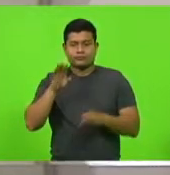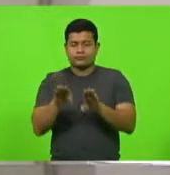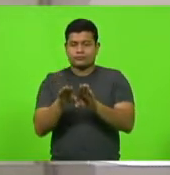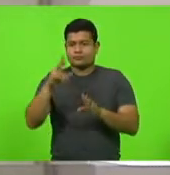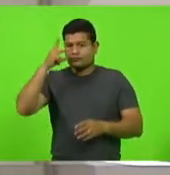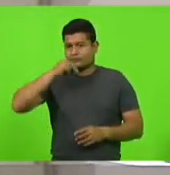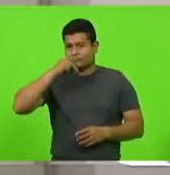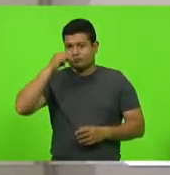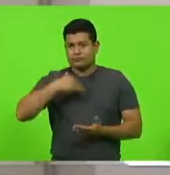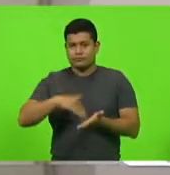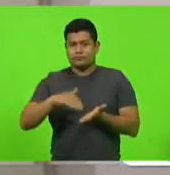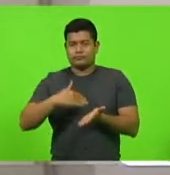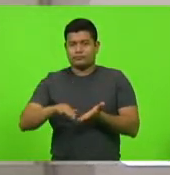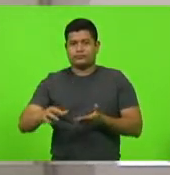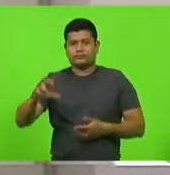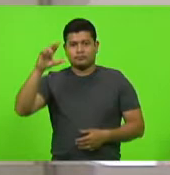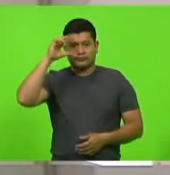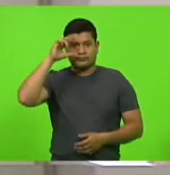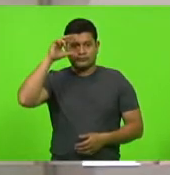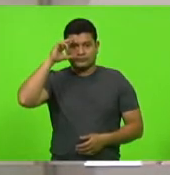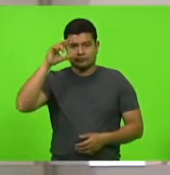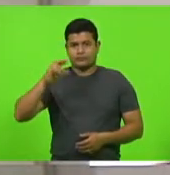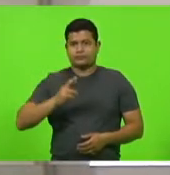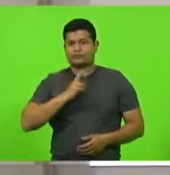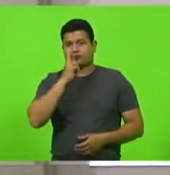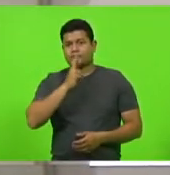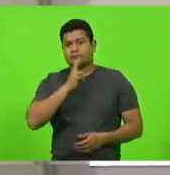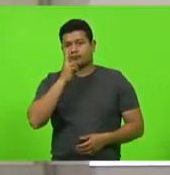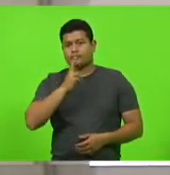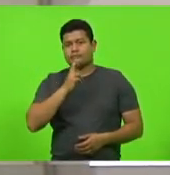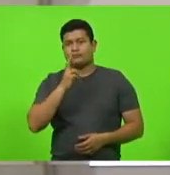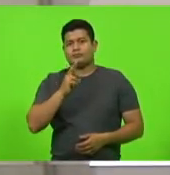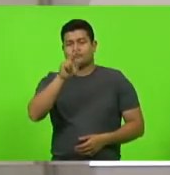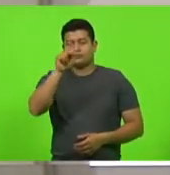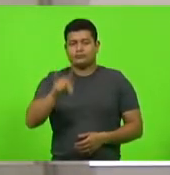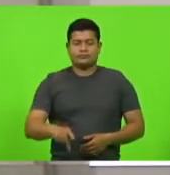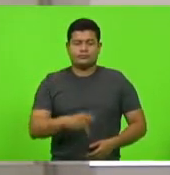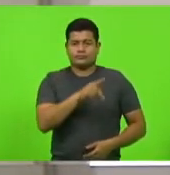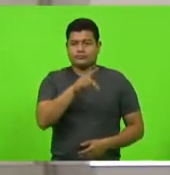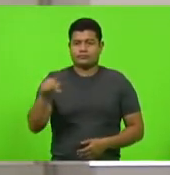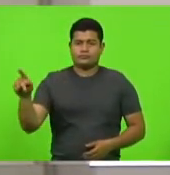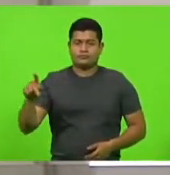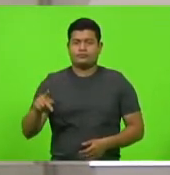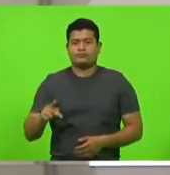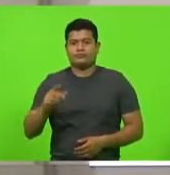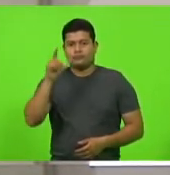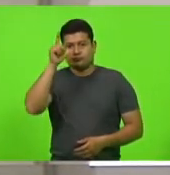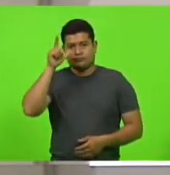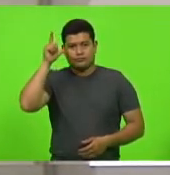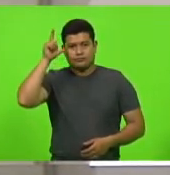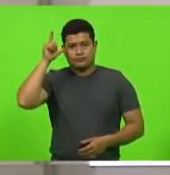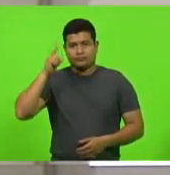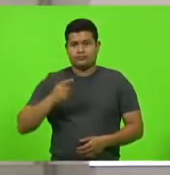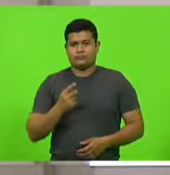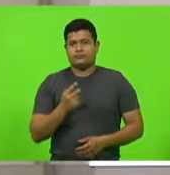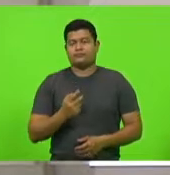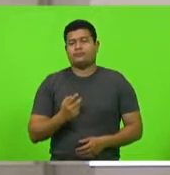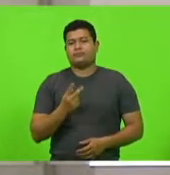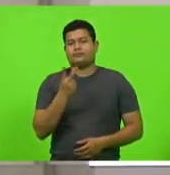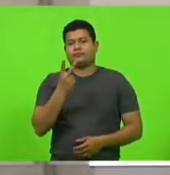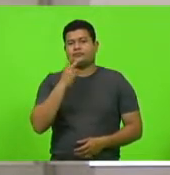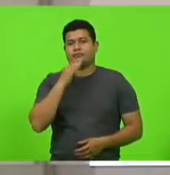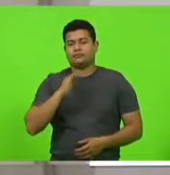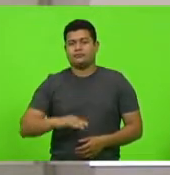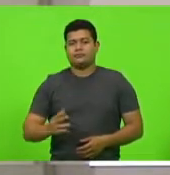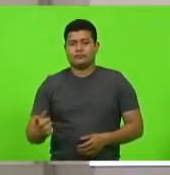Nunes. Secretaria, deputado Ricardo Alba, Rodrigo Minotto, Padre Pedro Baldisseri e Laércio Schuster. Às